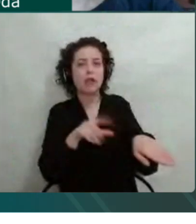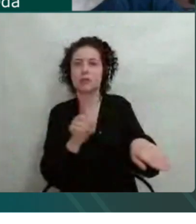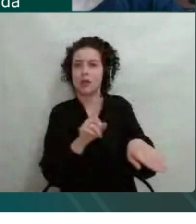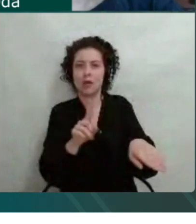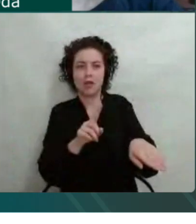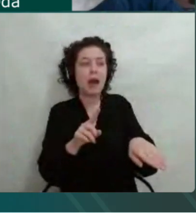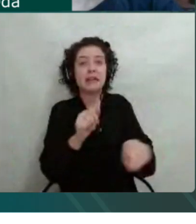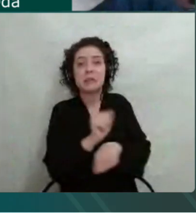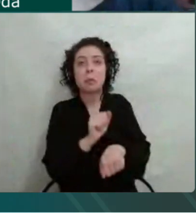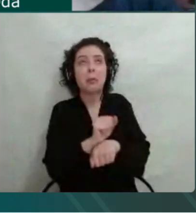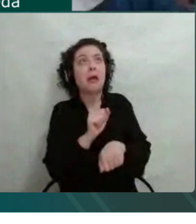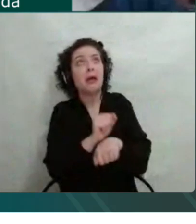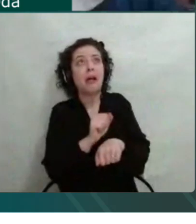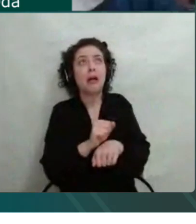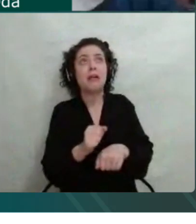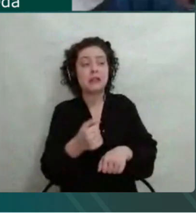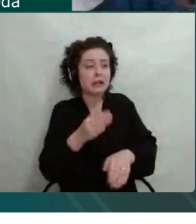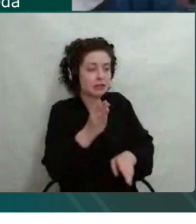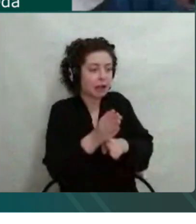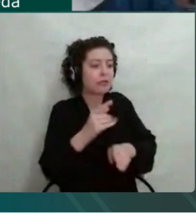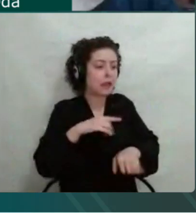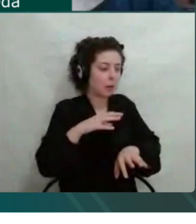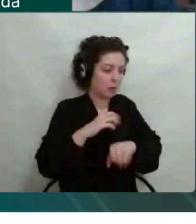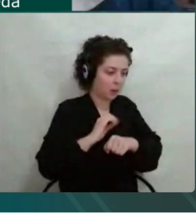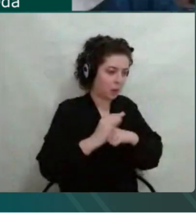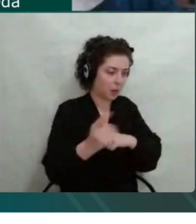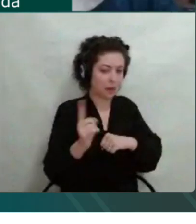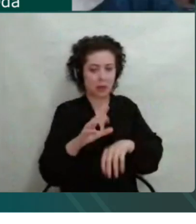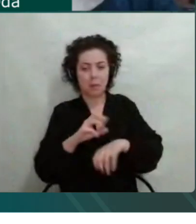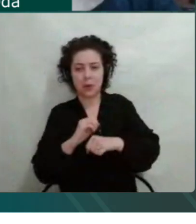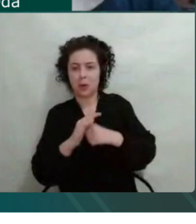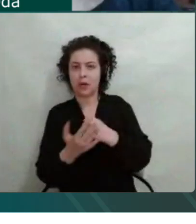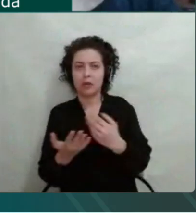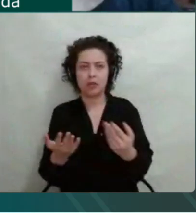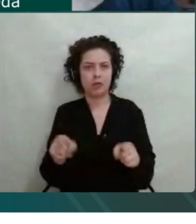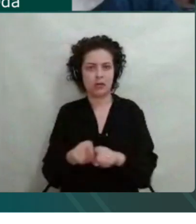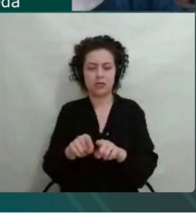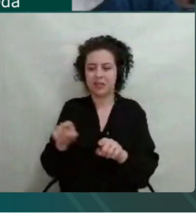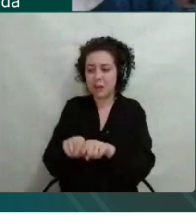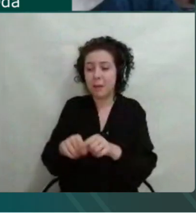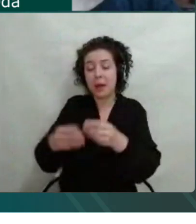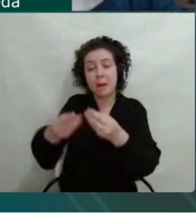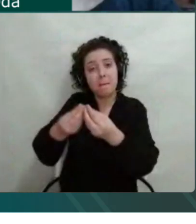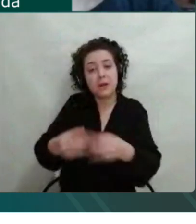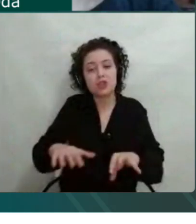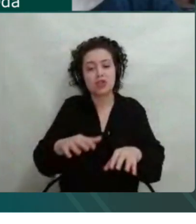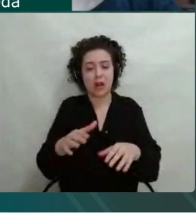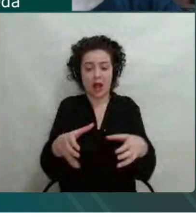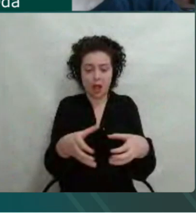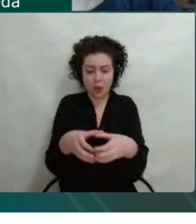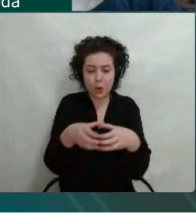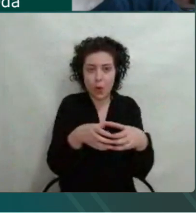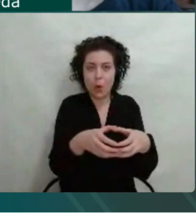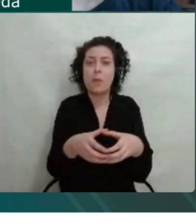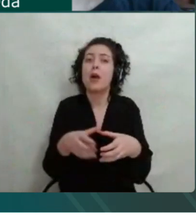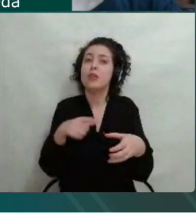foi infectado ou não. E isto tolheu também muito as equipes que tinham todas as condições de